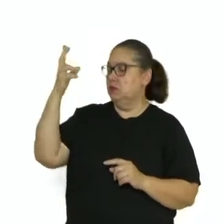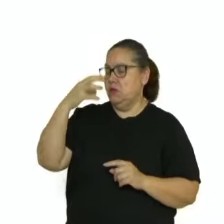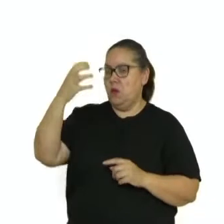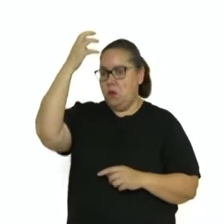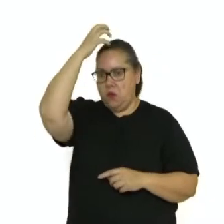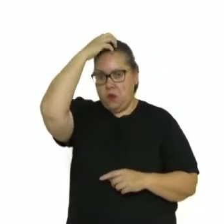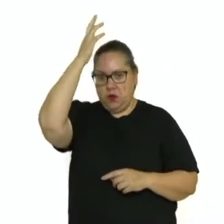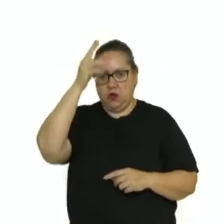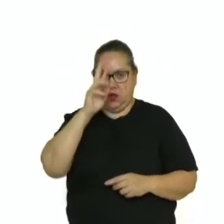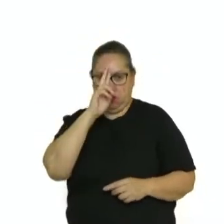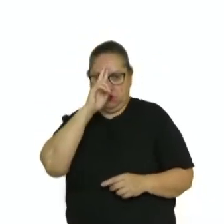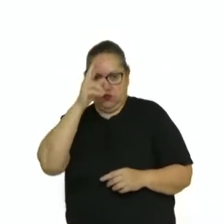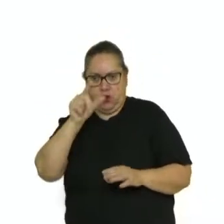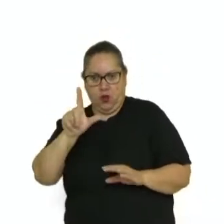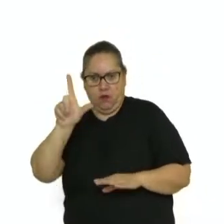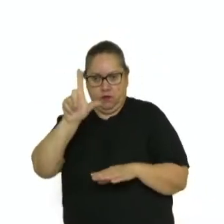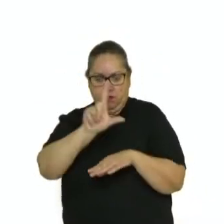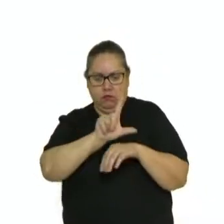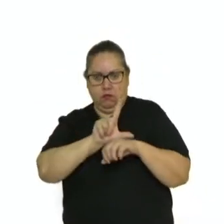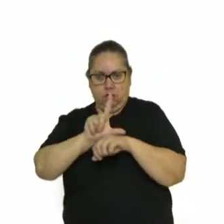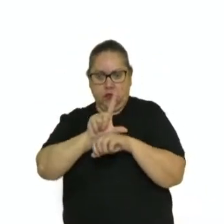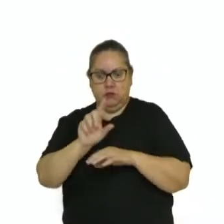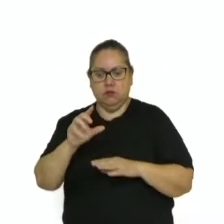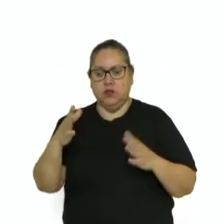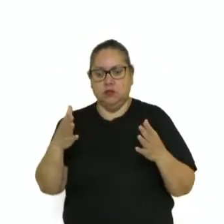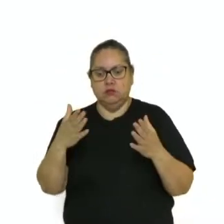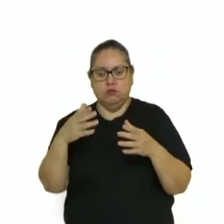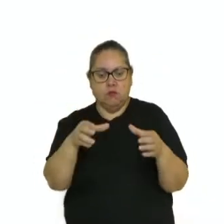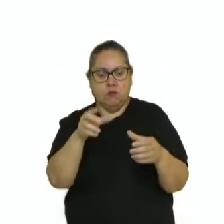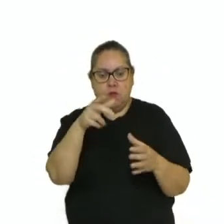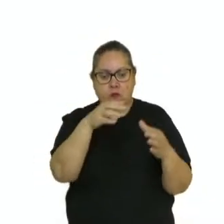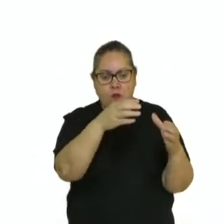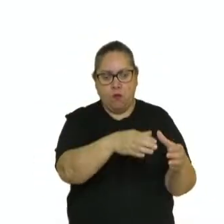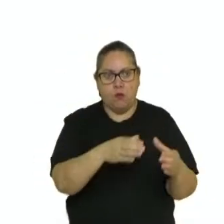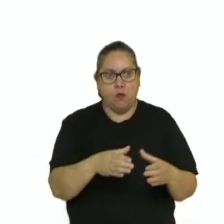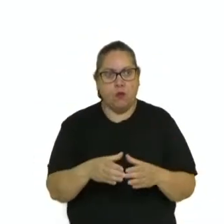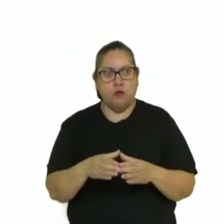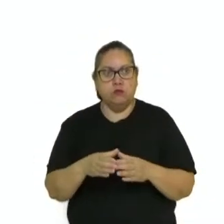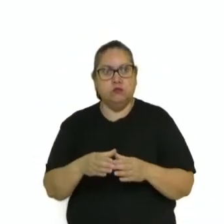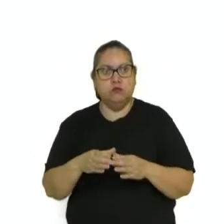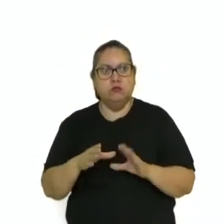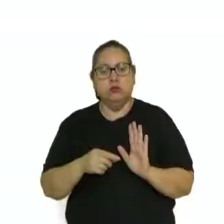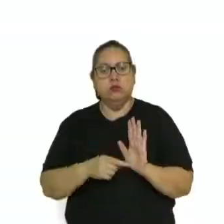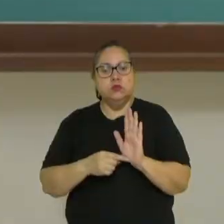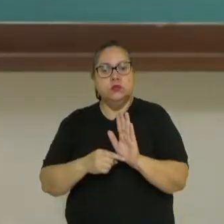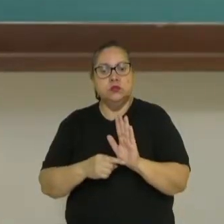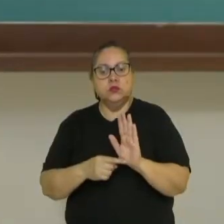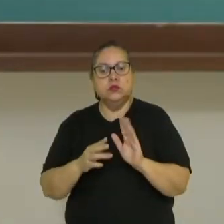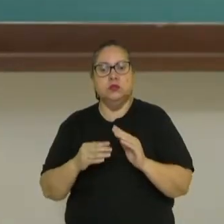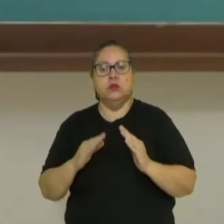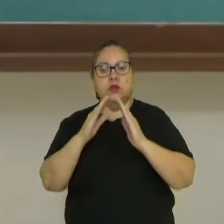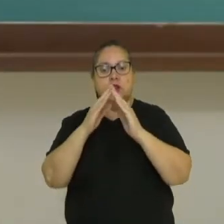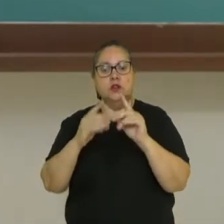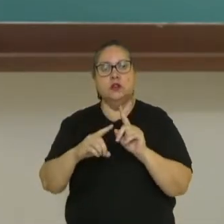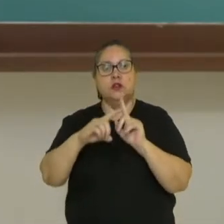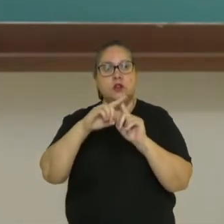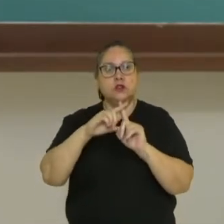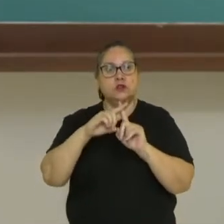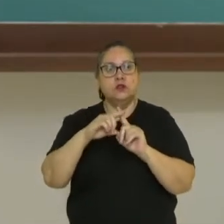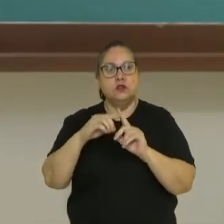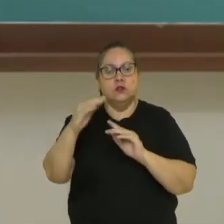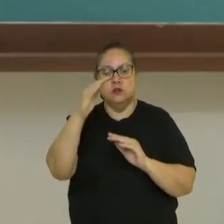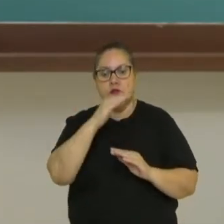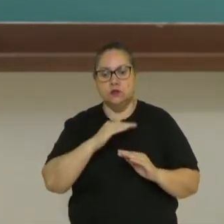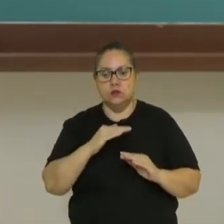rei, o líder daquele povoado, daquele povo, o clero representando a igreja, logo abaixo